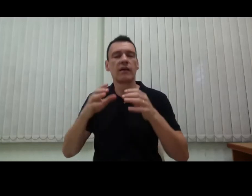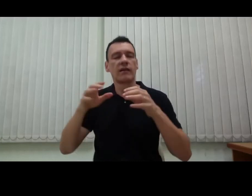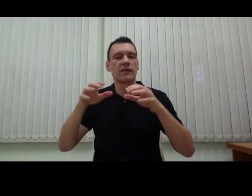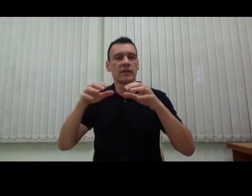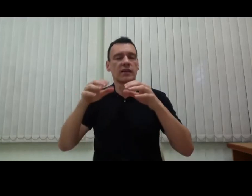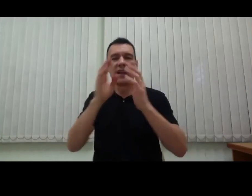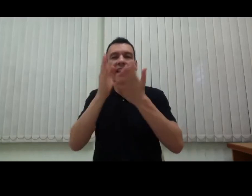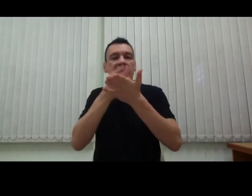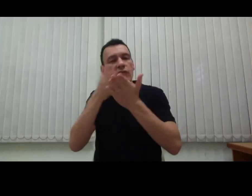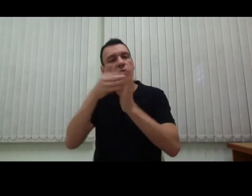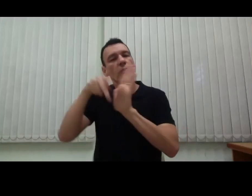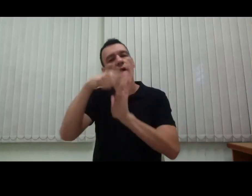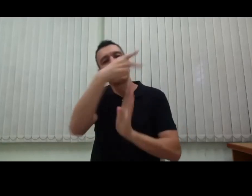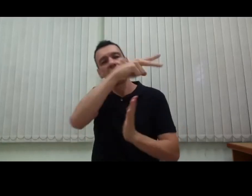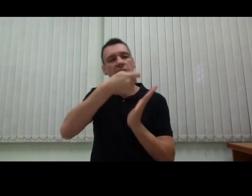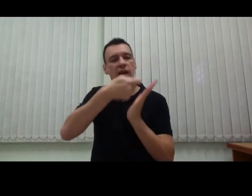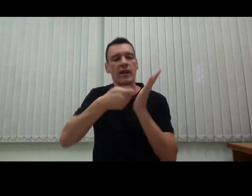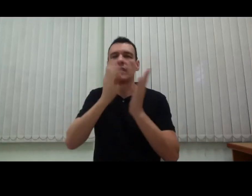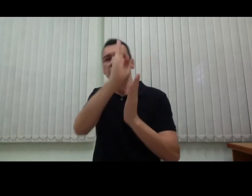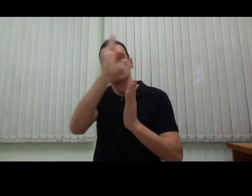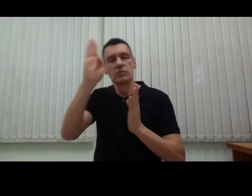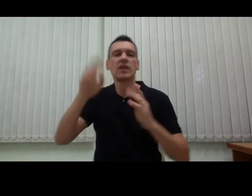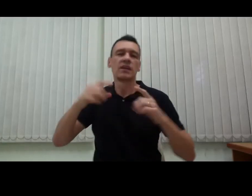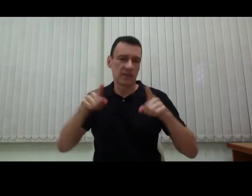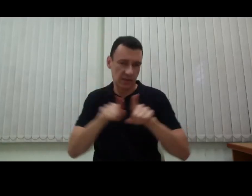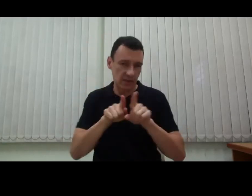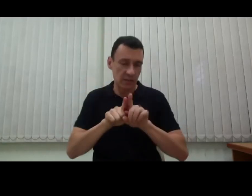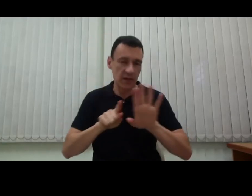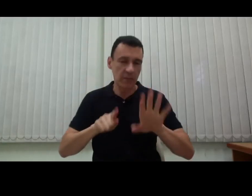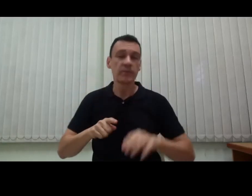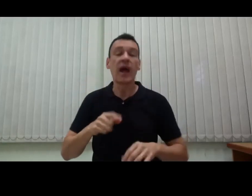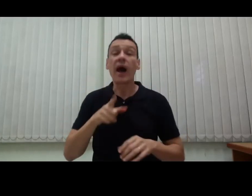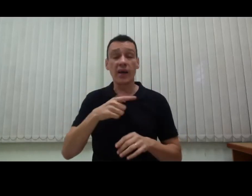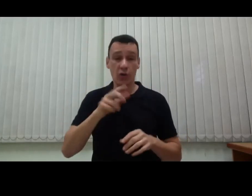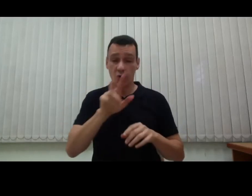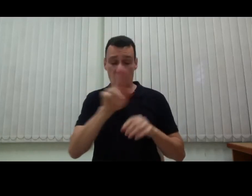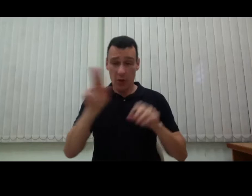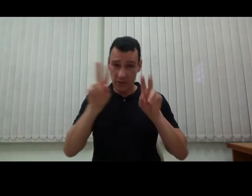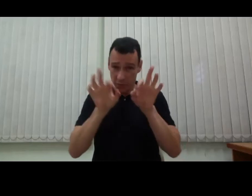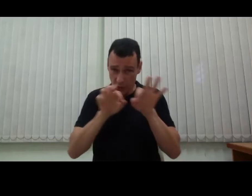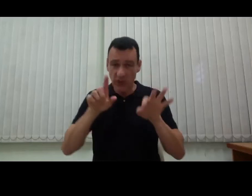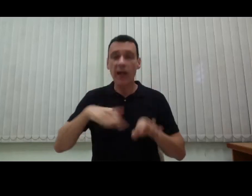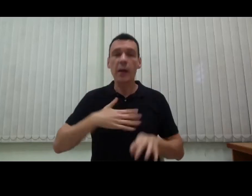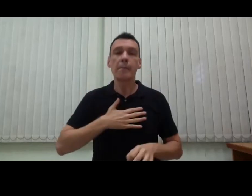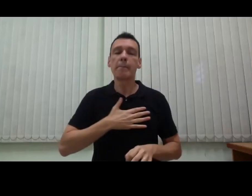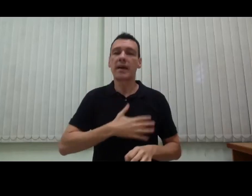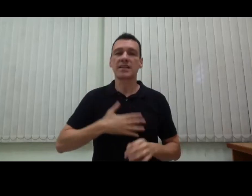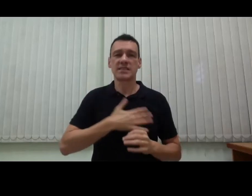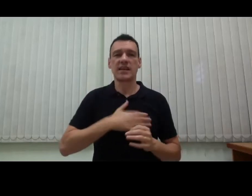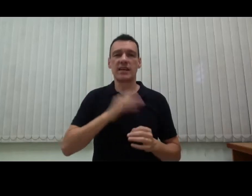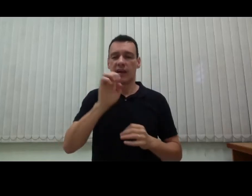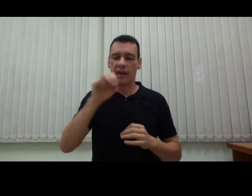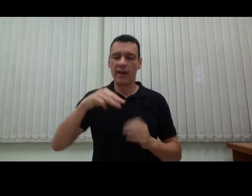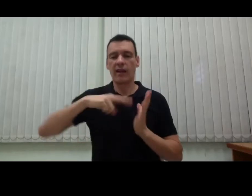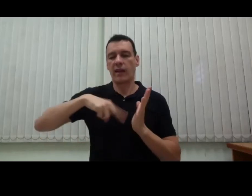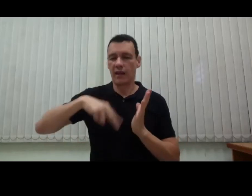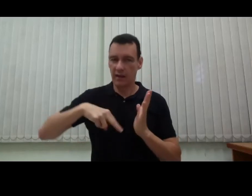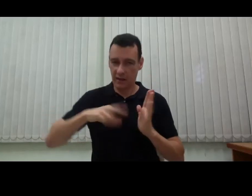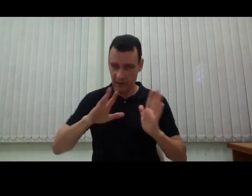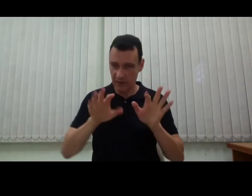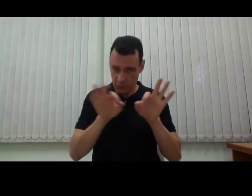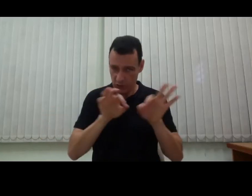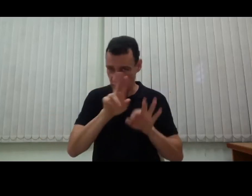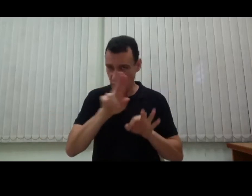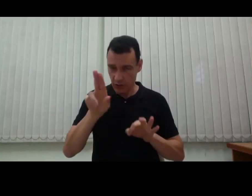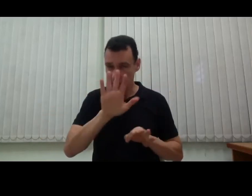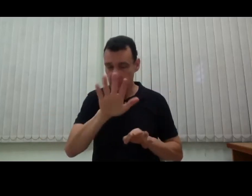no Instituto, por essa experiência no Prazer em Ler, e é algo que eu continuo, que eu trago para a minha vida, a gente pensar